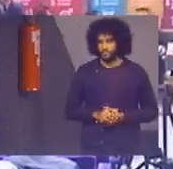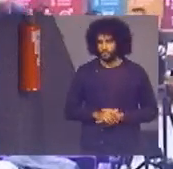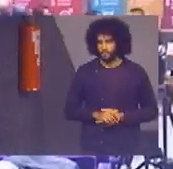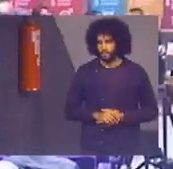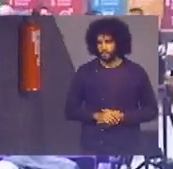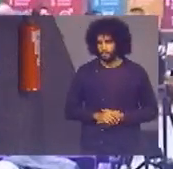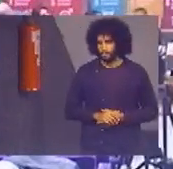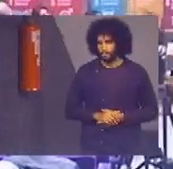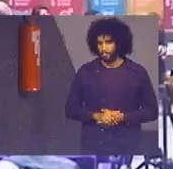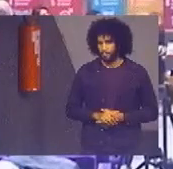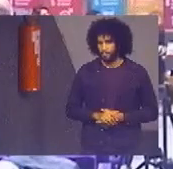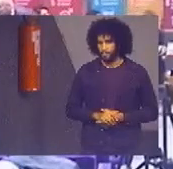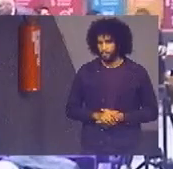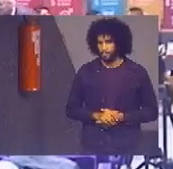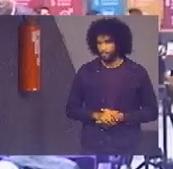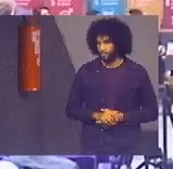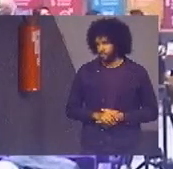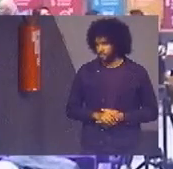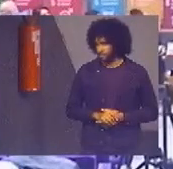Obrigado.